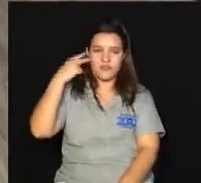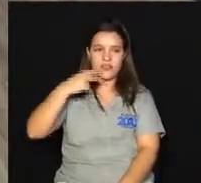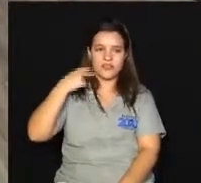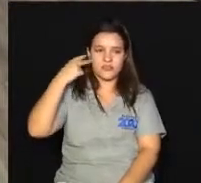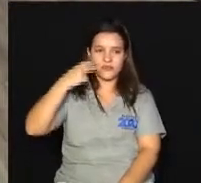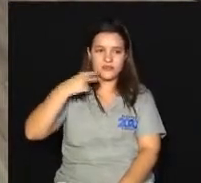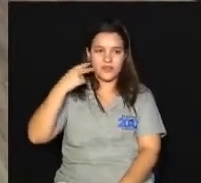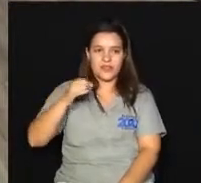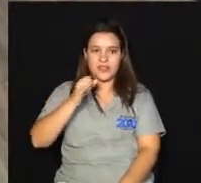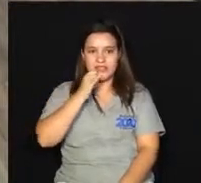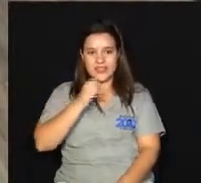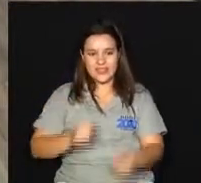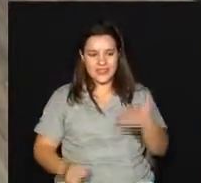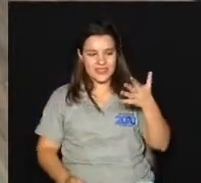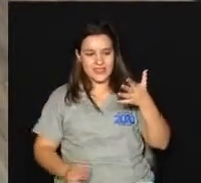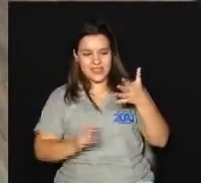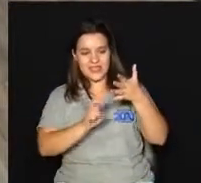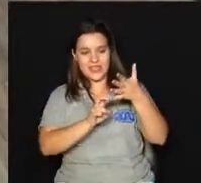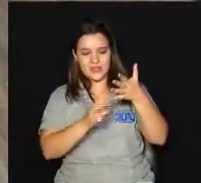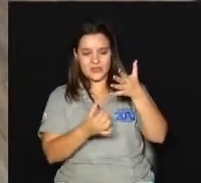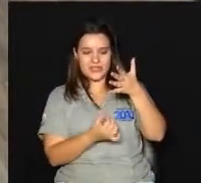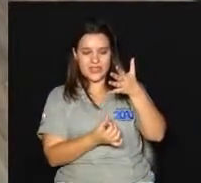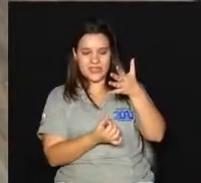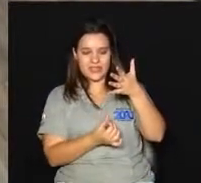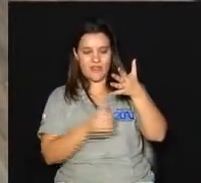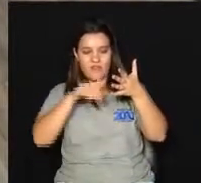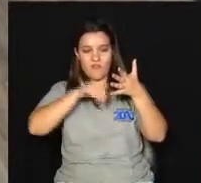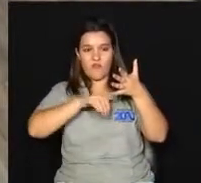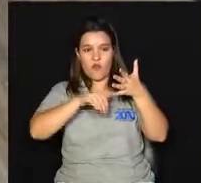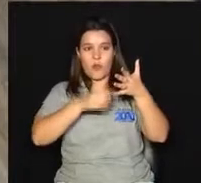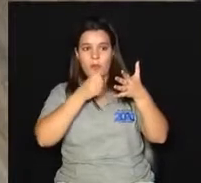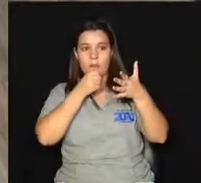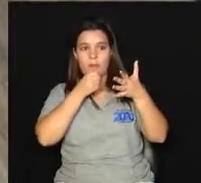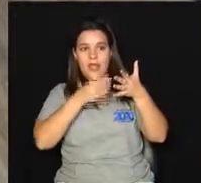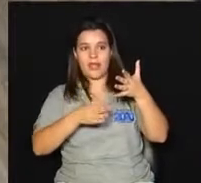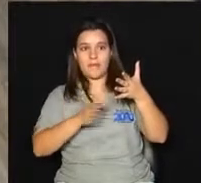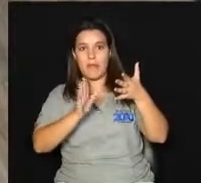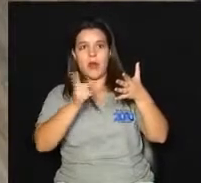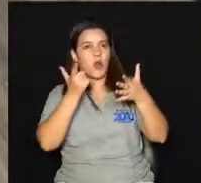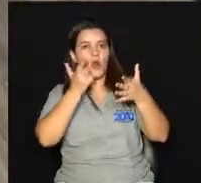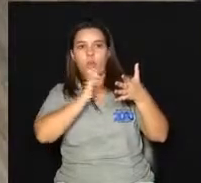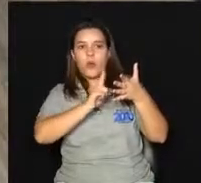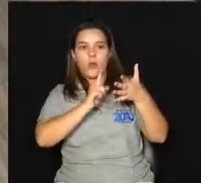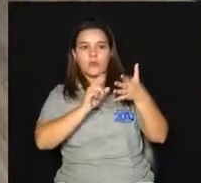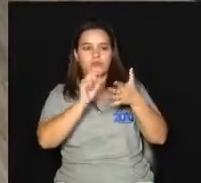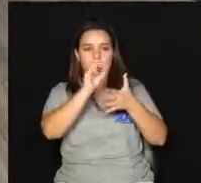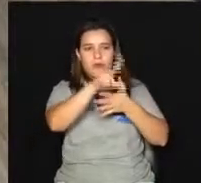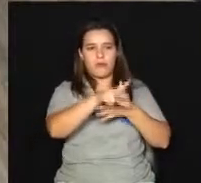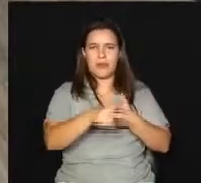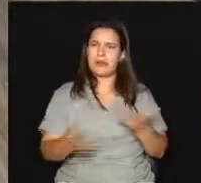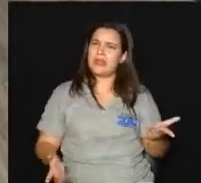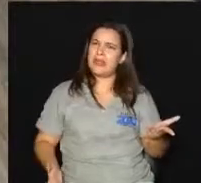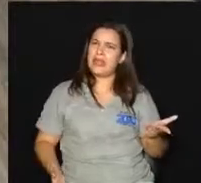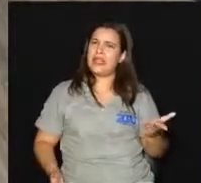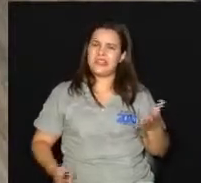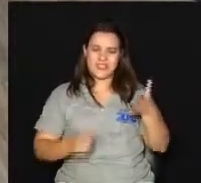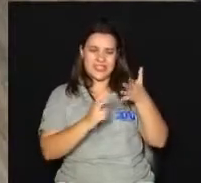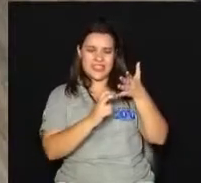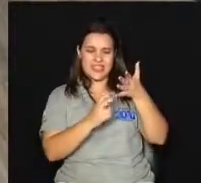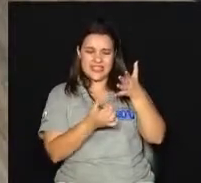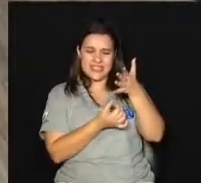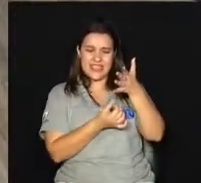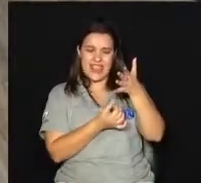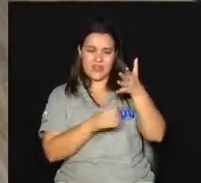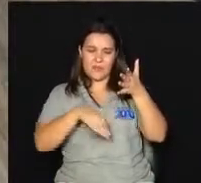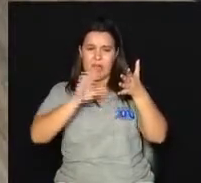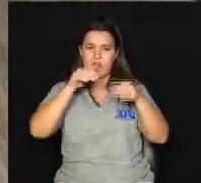o quinto, sexto colocado, ele está muito bem votado, só que ele não consegue, e às vezes o pessoal de casa fala, mas espera aí, ele foi o